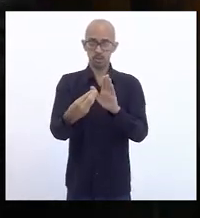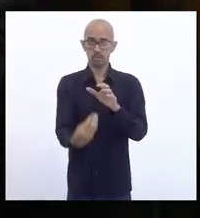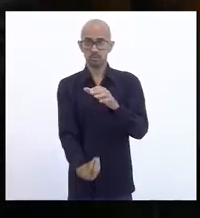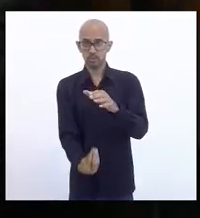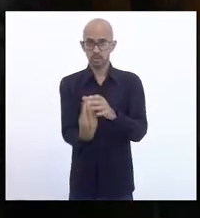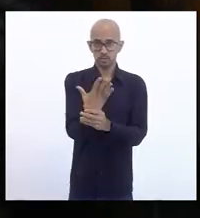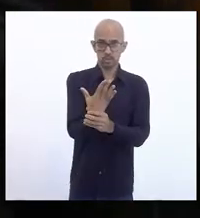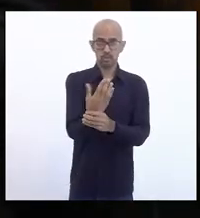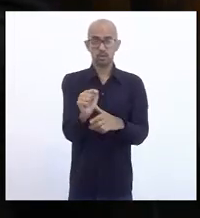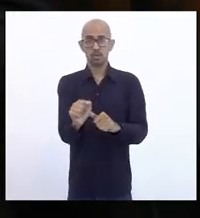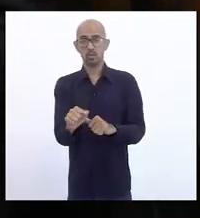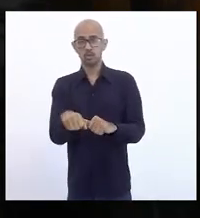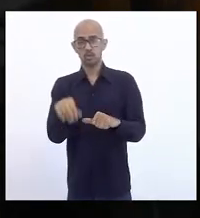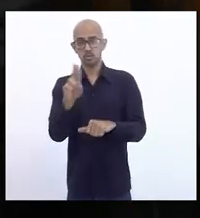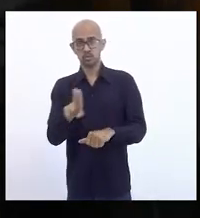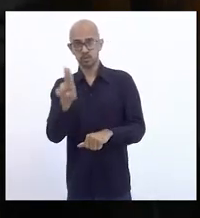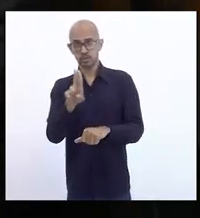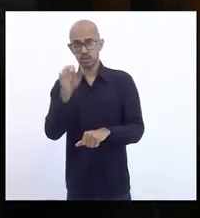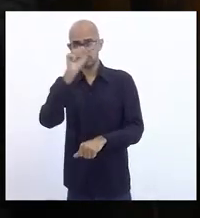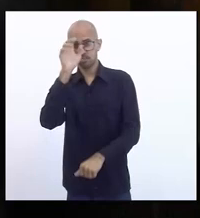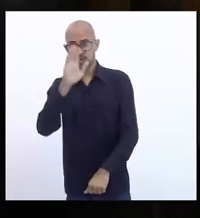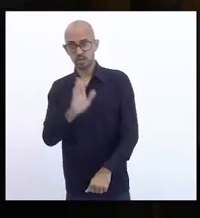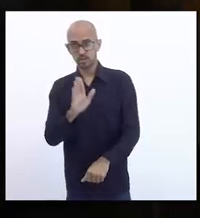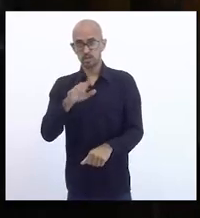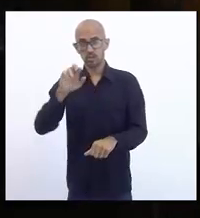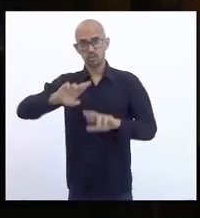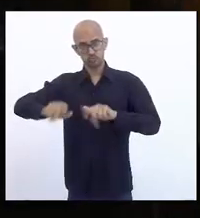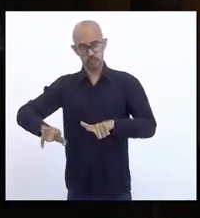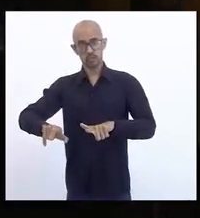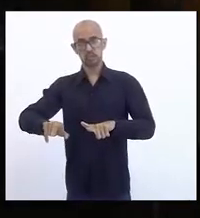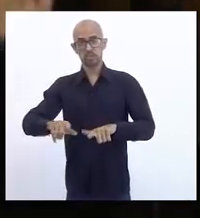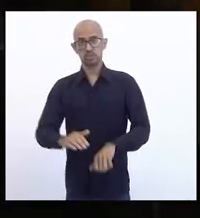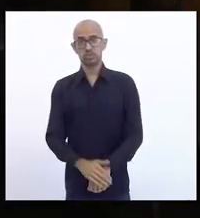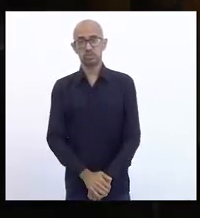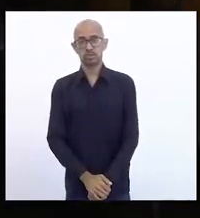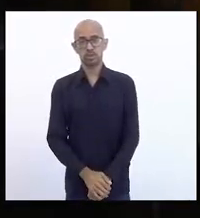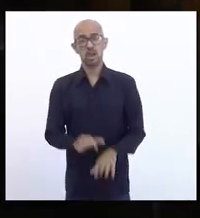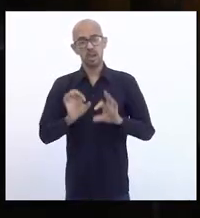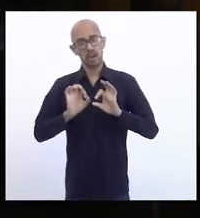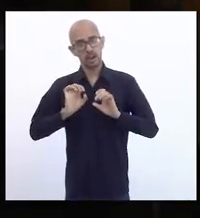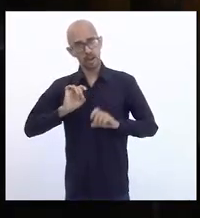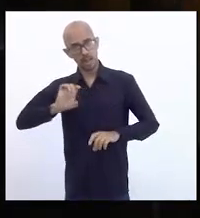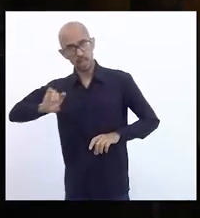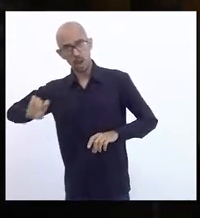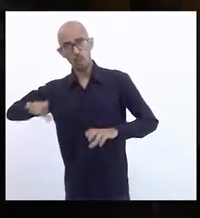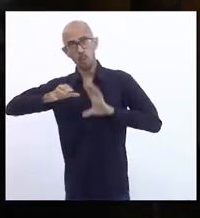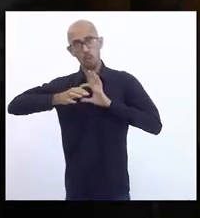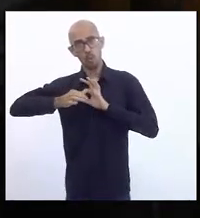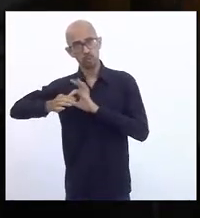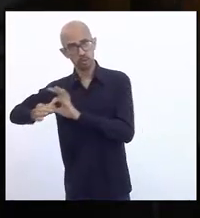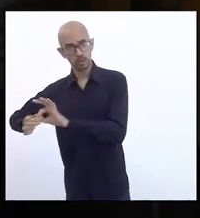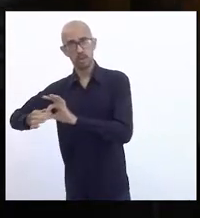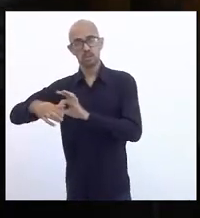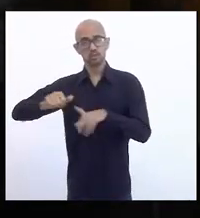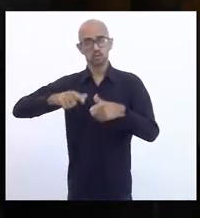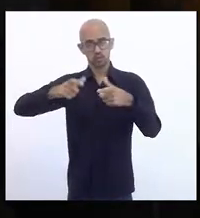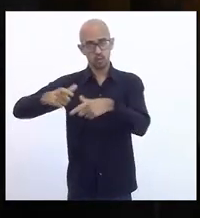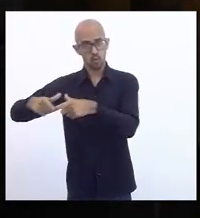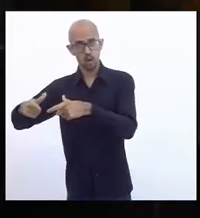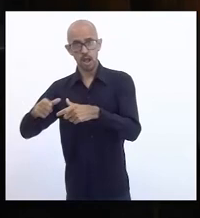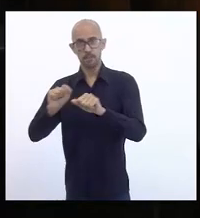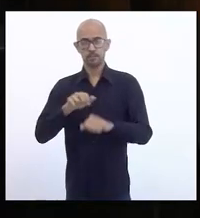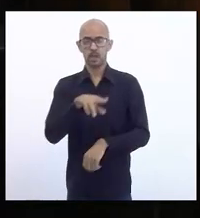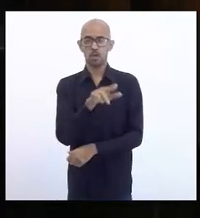das universidades no Brasil foi muito diferente. Cada contexto, em cada situação, em cada lugar. A UF,